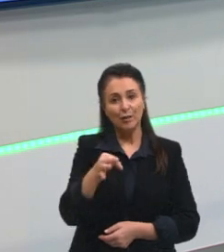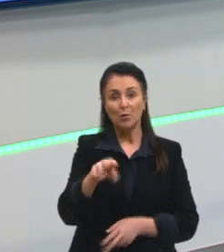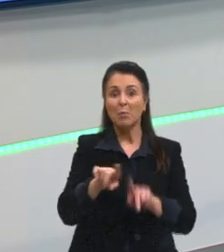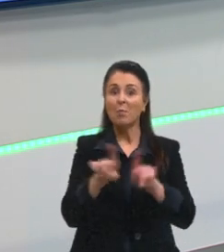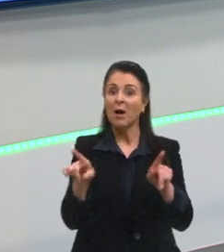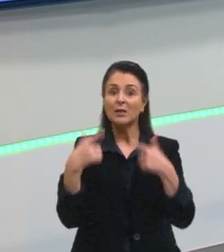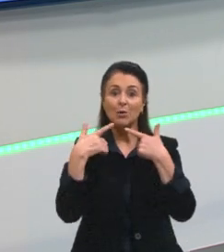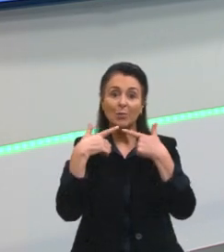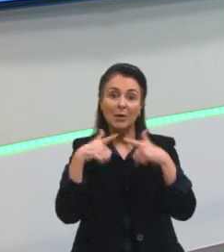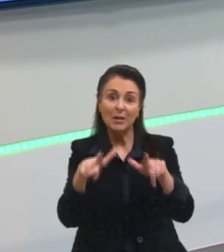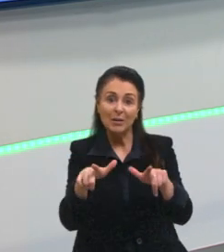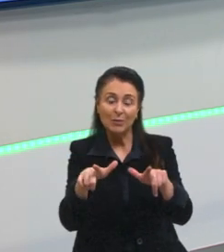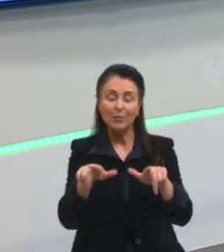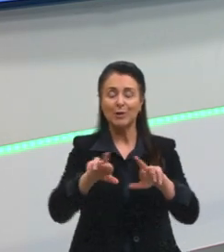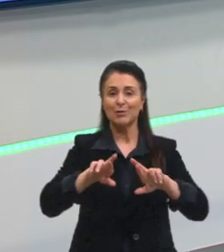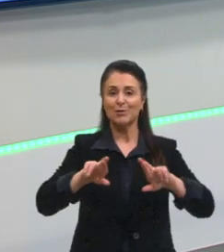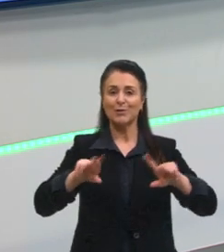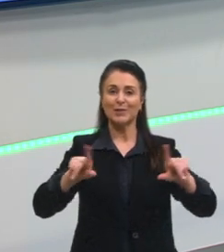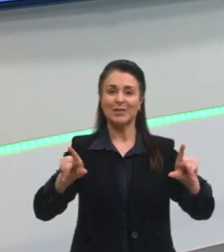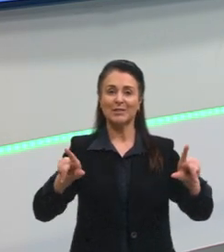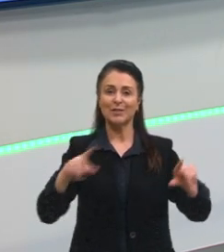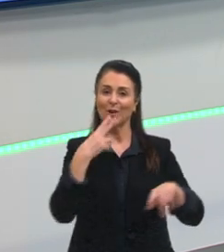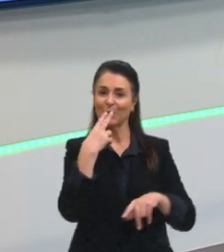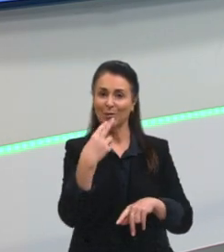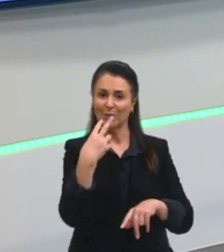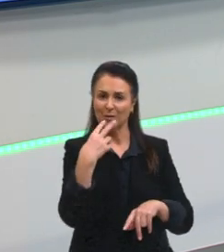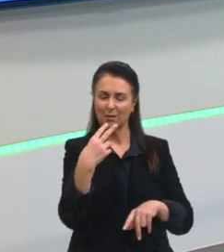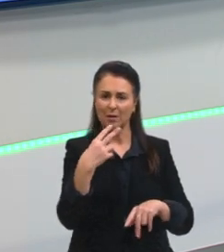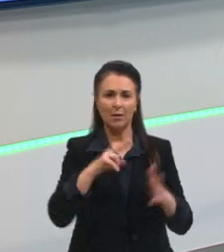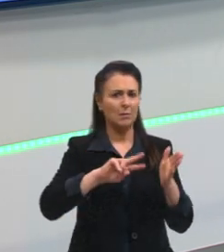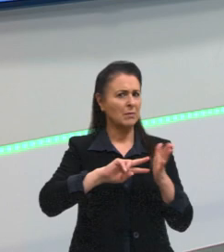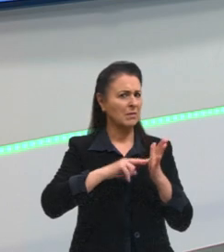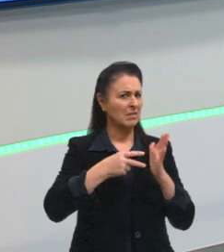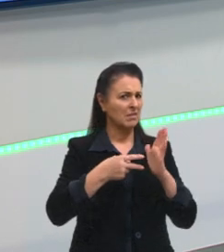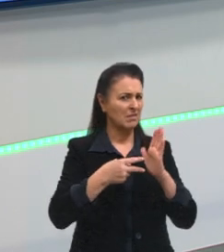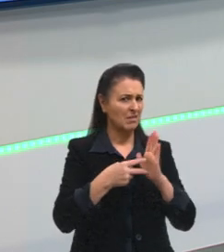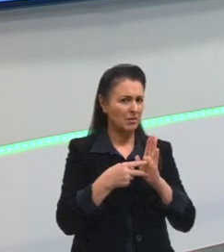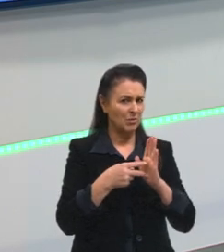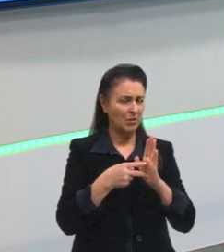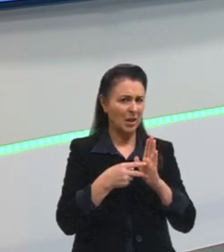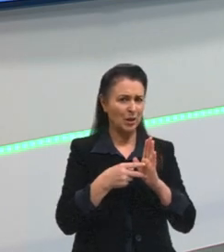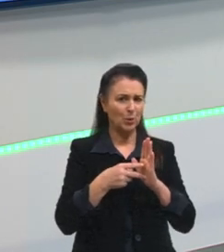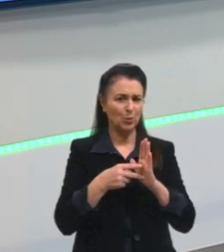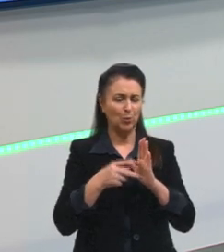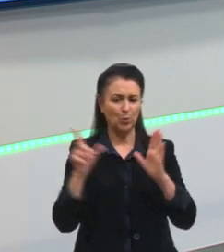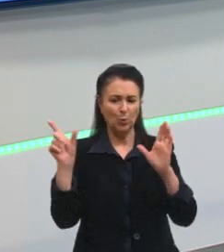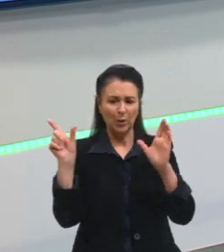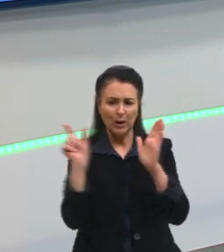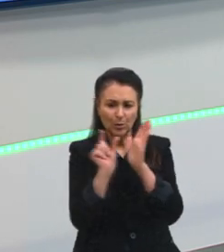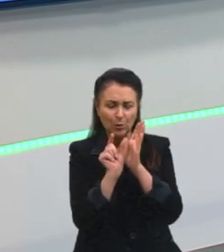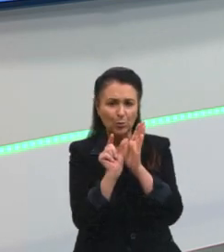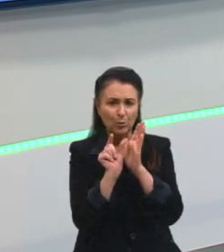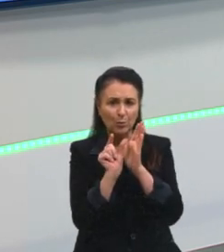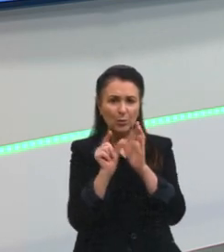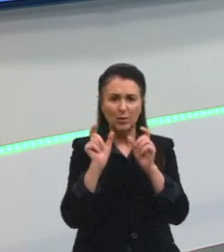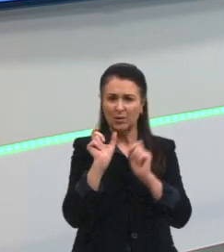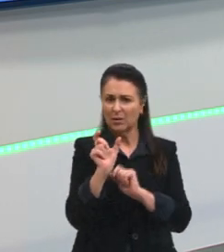aí lançou uma questão para vocês Será que o significado da abreviatura ok